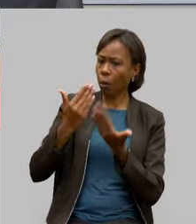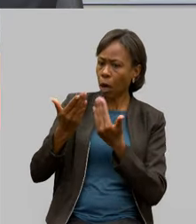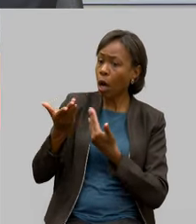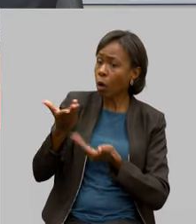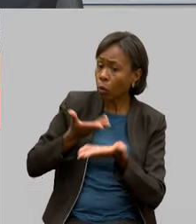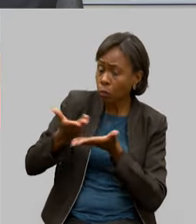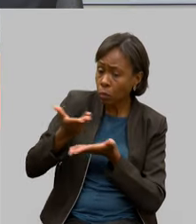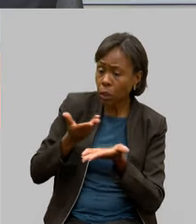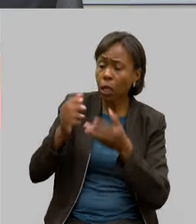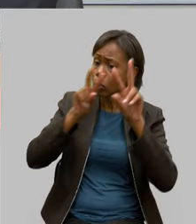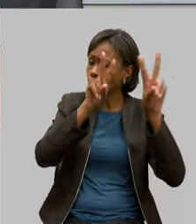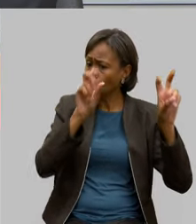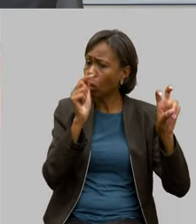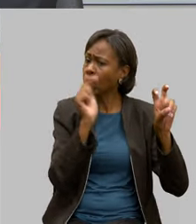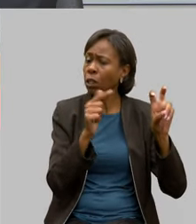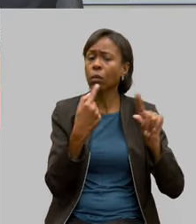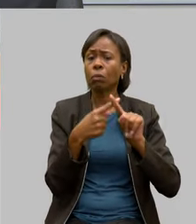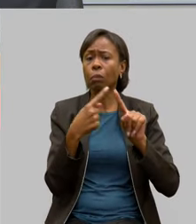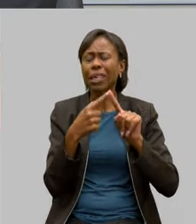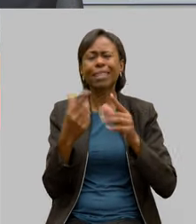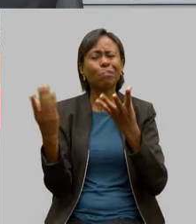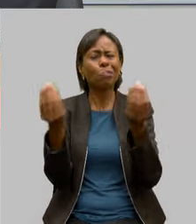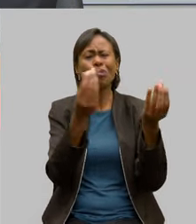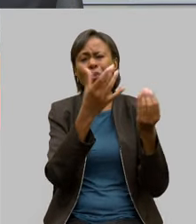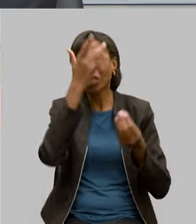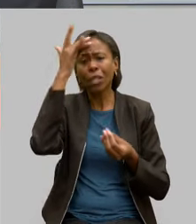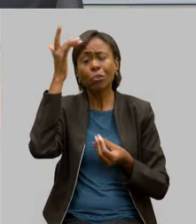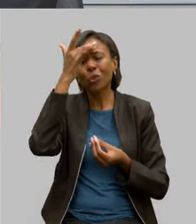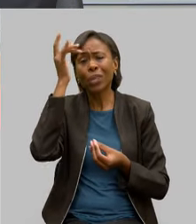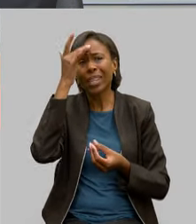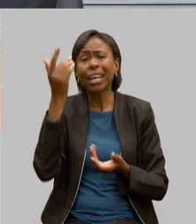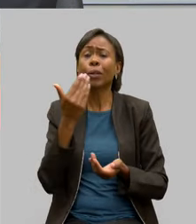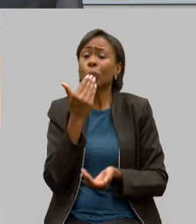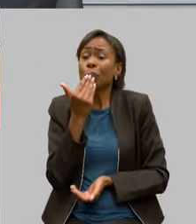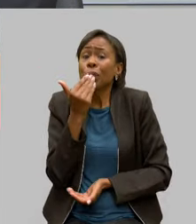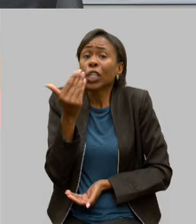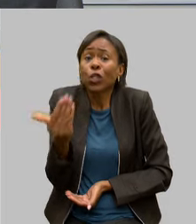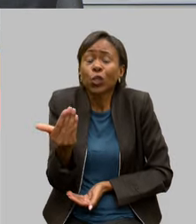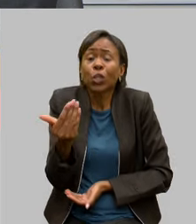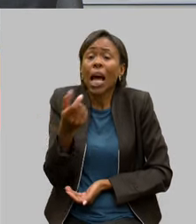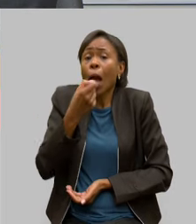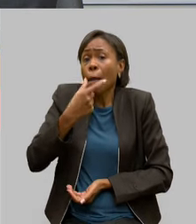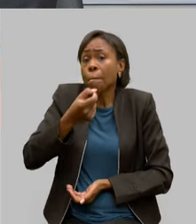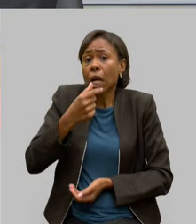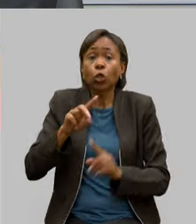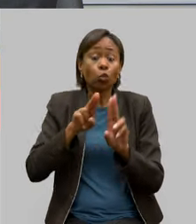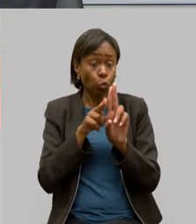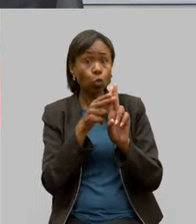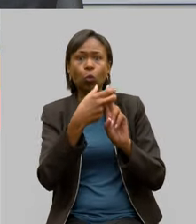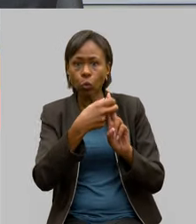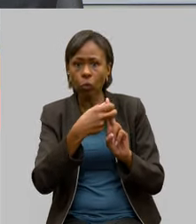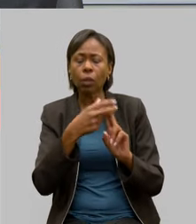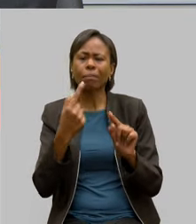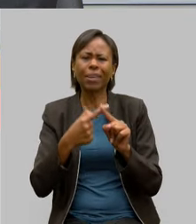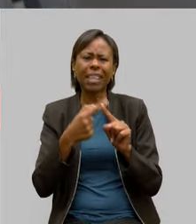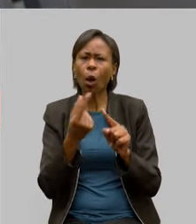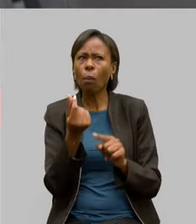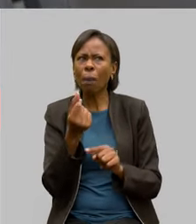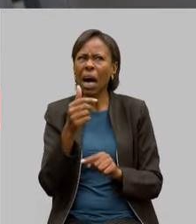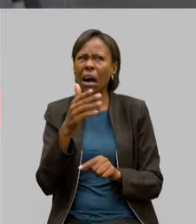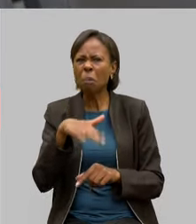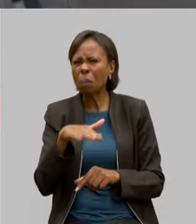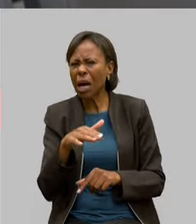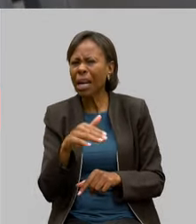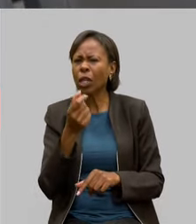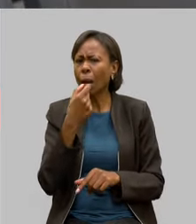isso porque existem muitas pessoas muitas mulheres entrando com pedido de medicação pelo SUS que hoje a medicação mais barata que é de